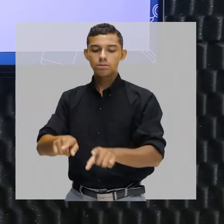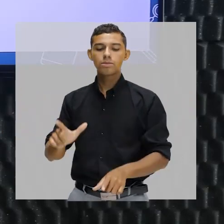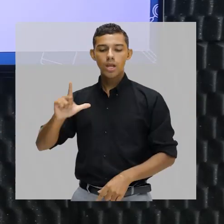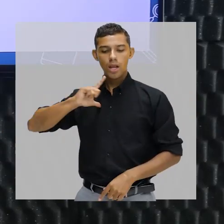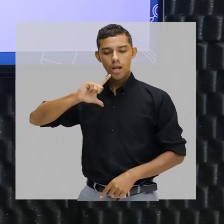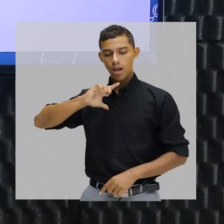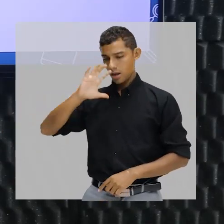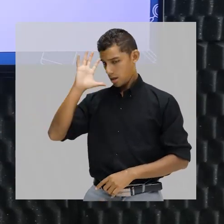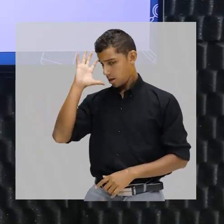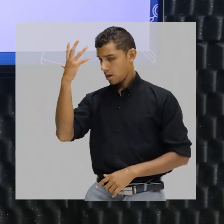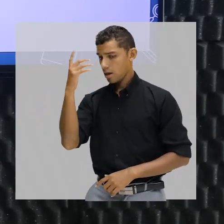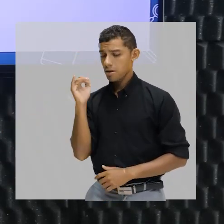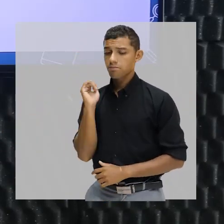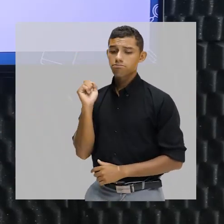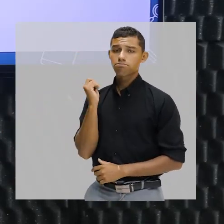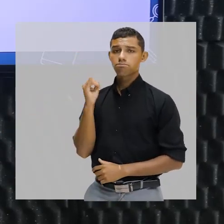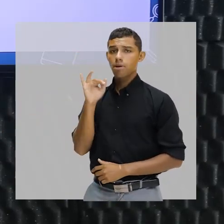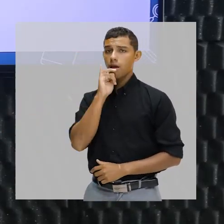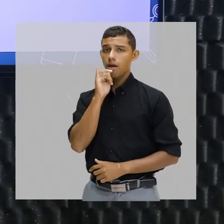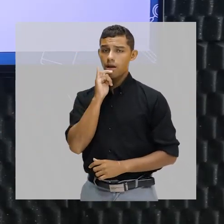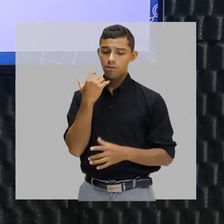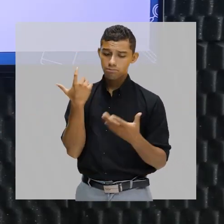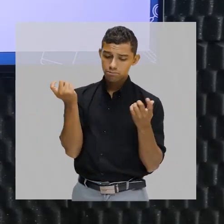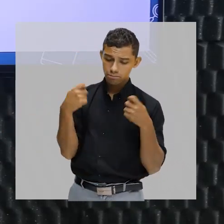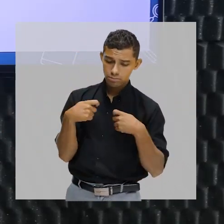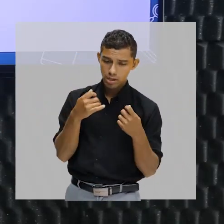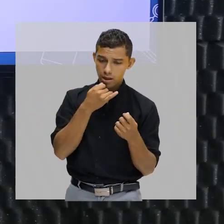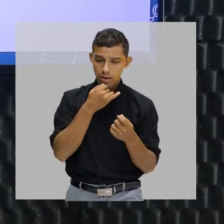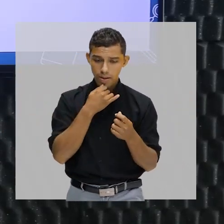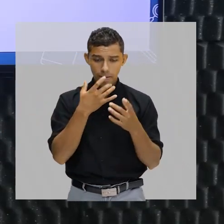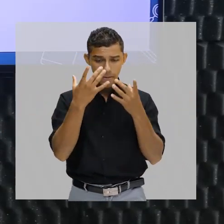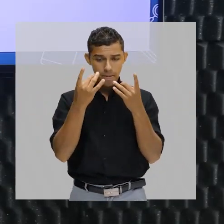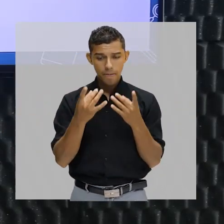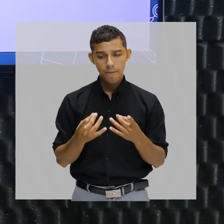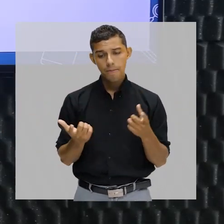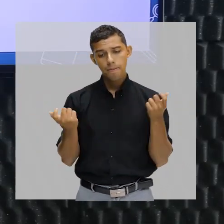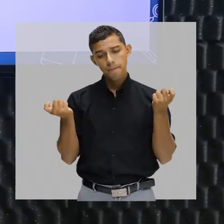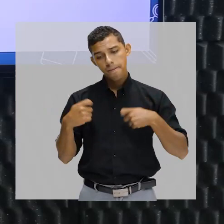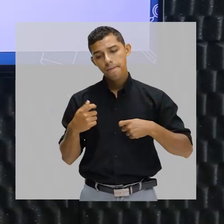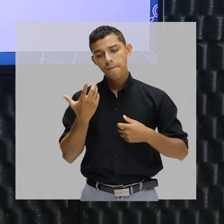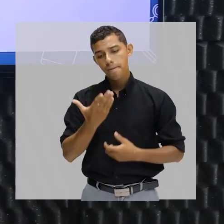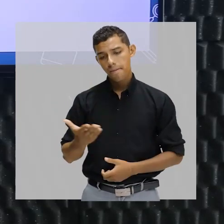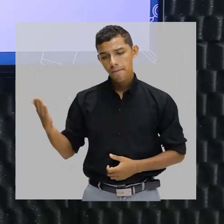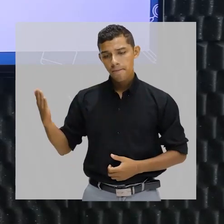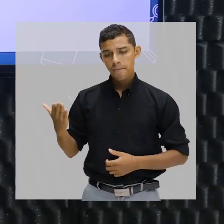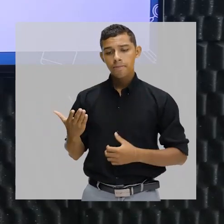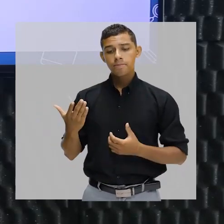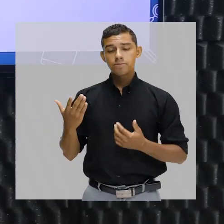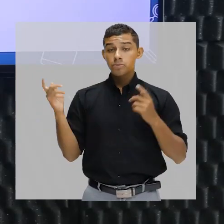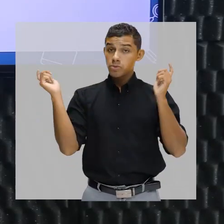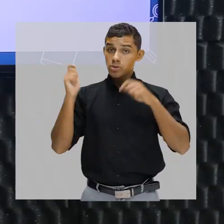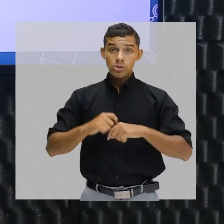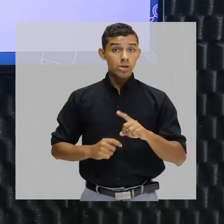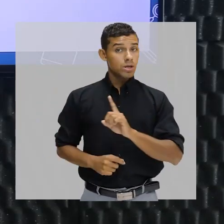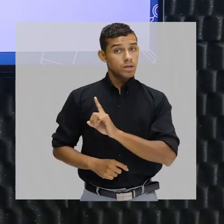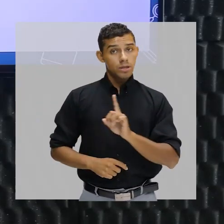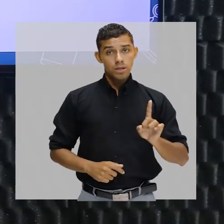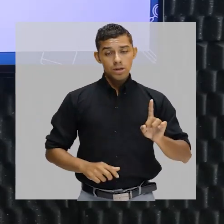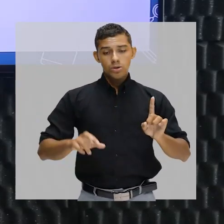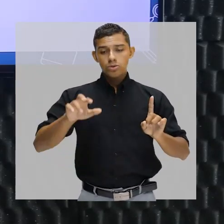situação, né? Uma situação específica, né? Dessa radiação não